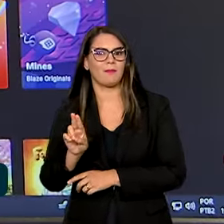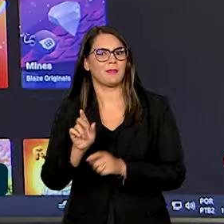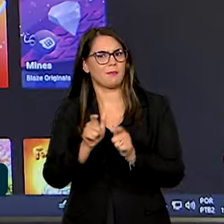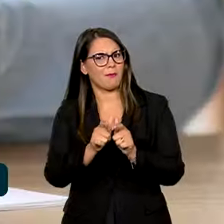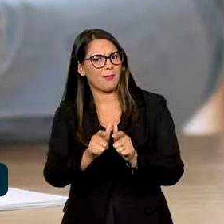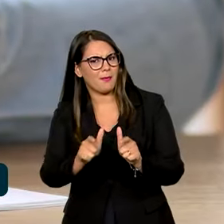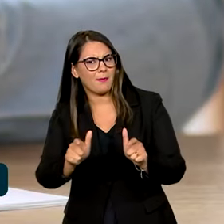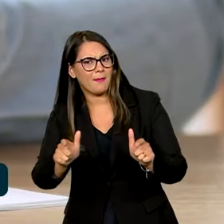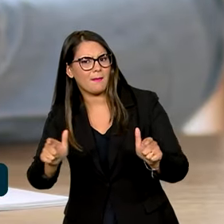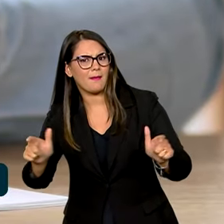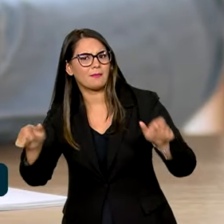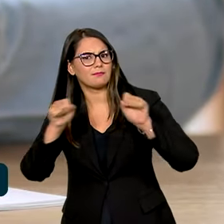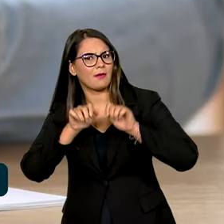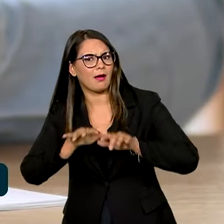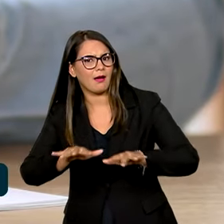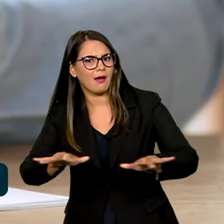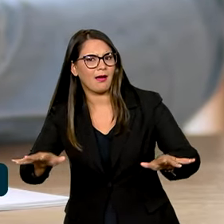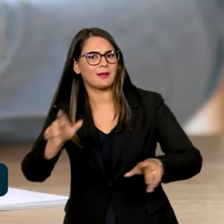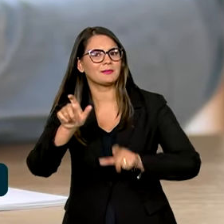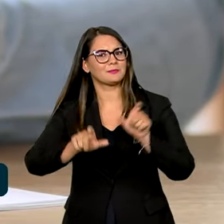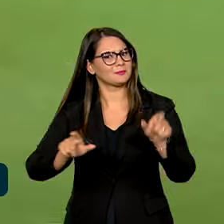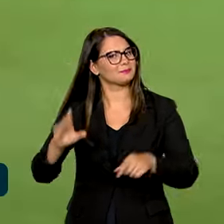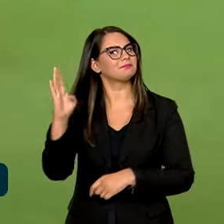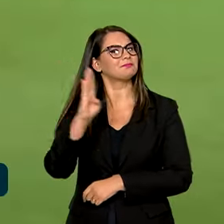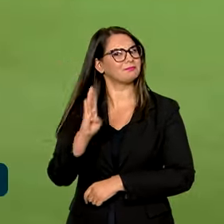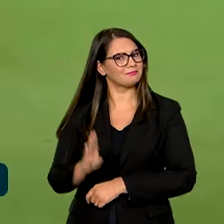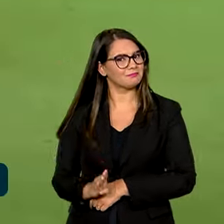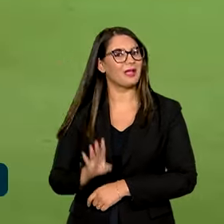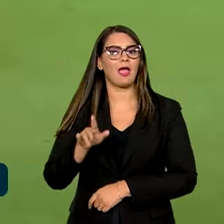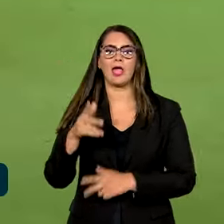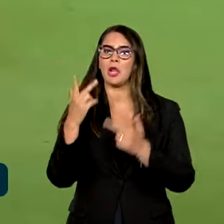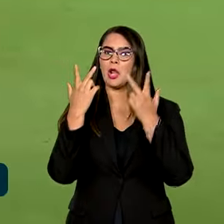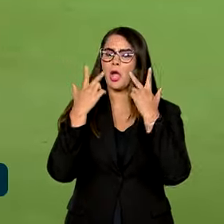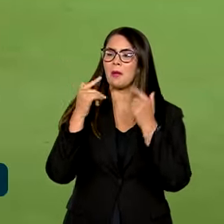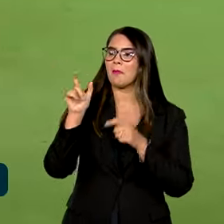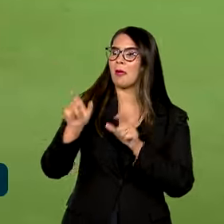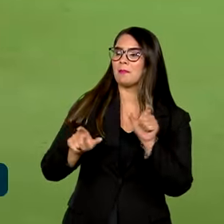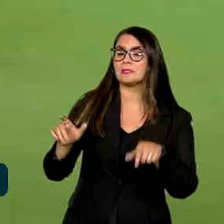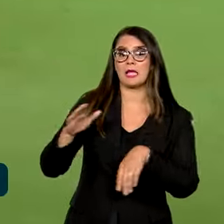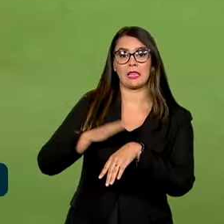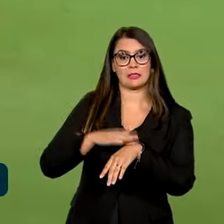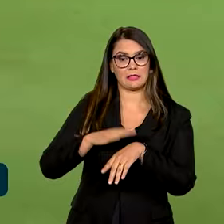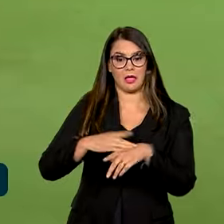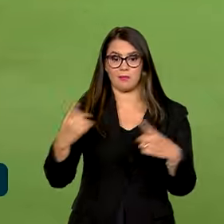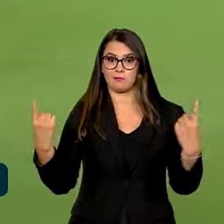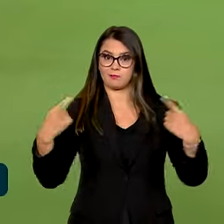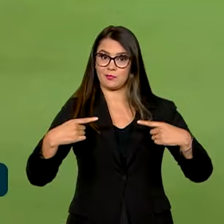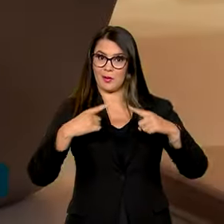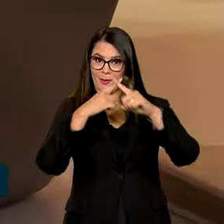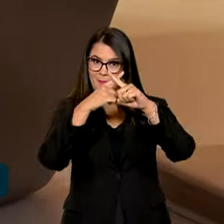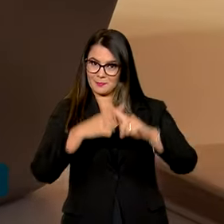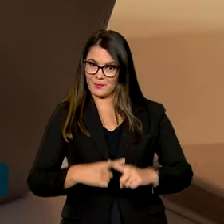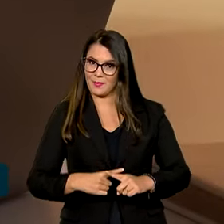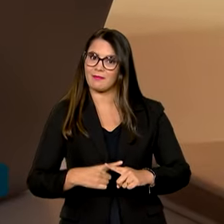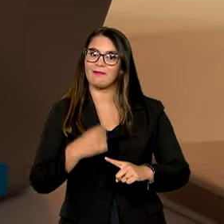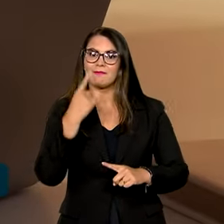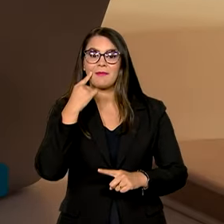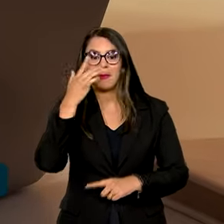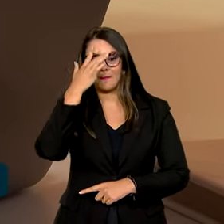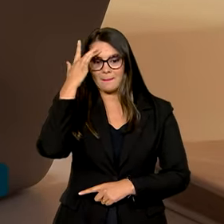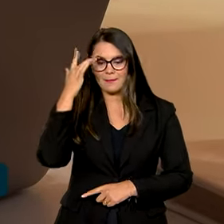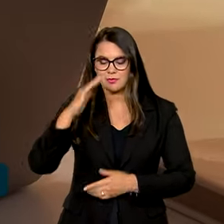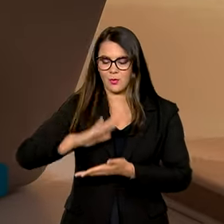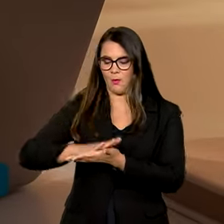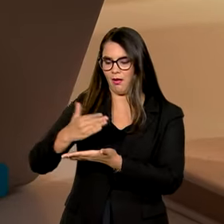vez mais popularidade entre os brasileiros já é comum em tempos de competições esportivas ver gente em